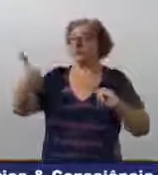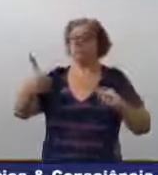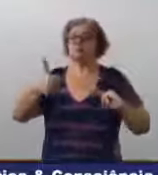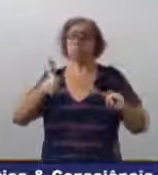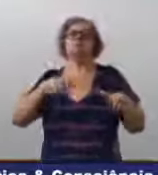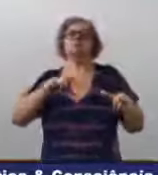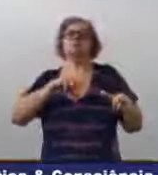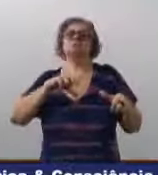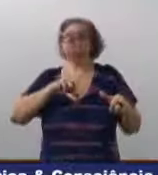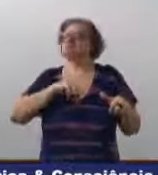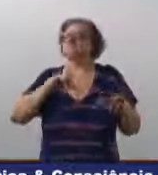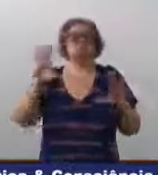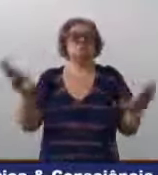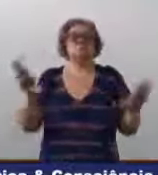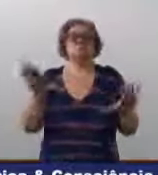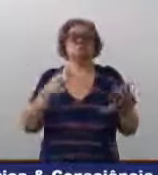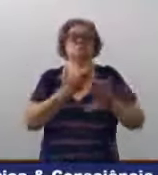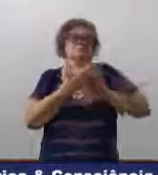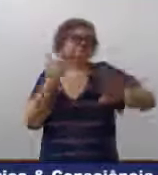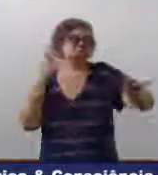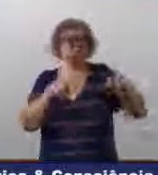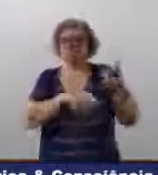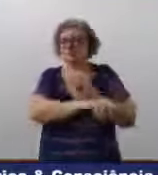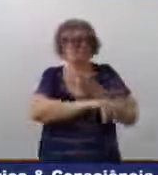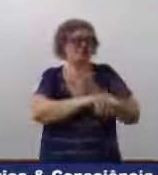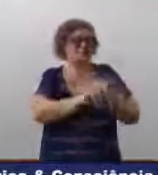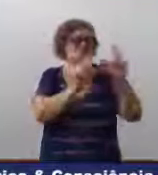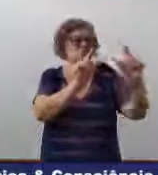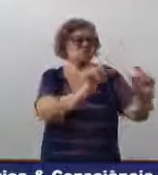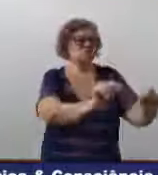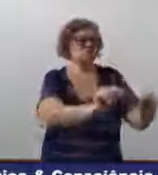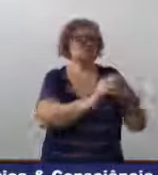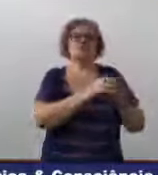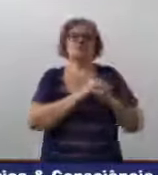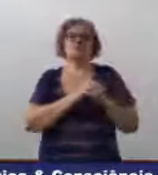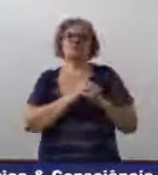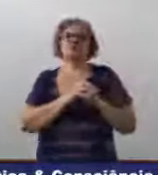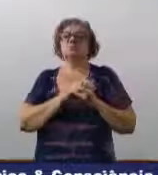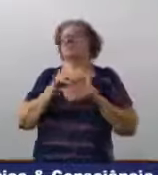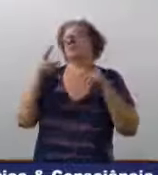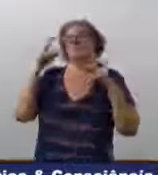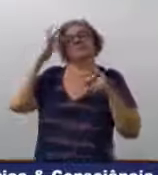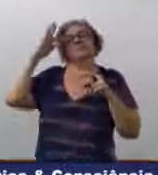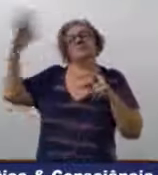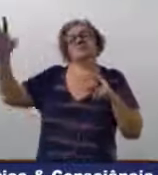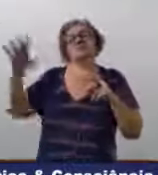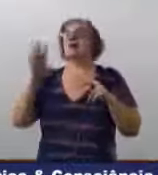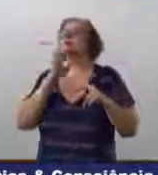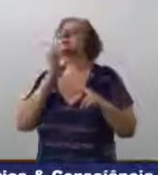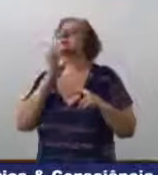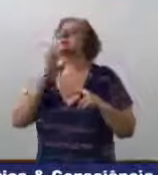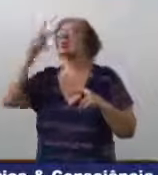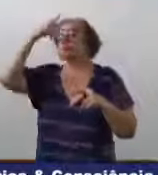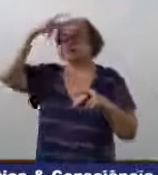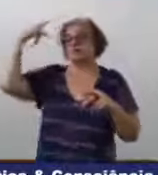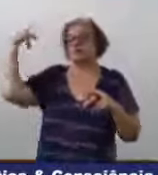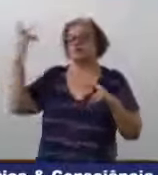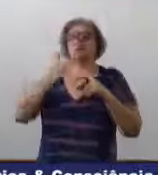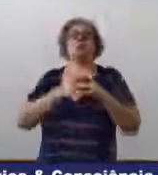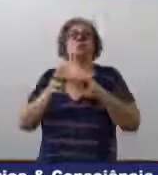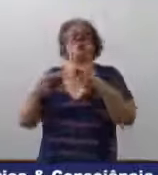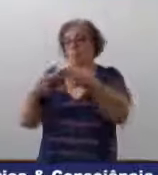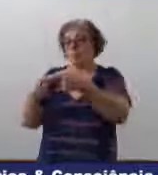nos incomodamos com qualquer coisinha. As coisas pequenas têm que ter efeitos pequenos. Vamos supor que nós conheçamos uma pessoa que faça um